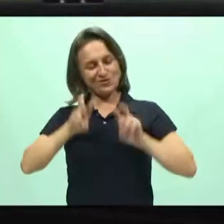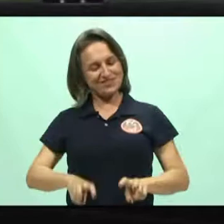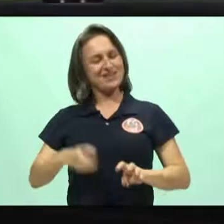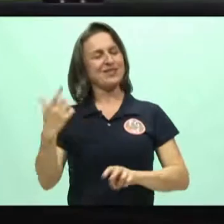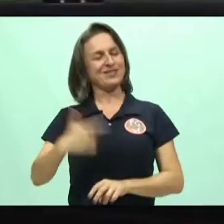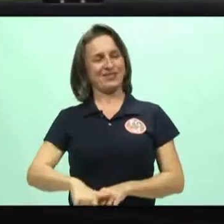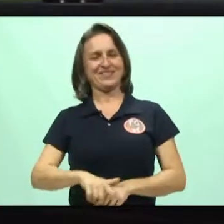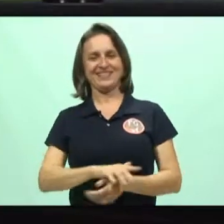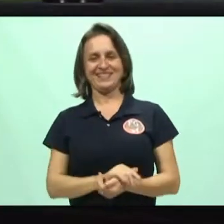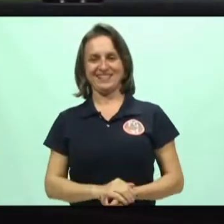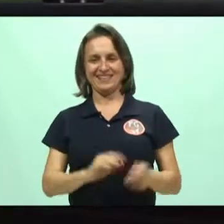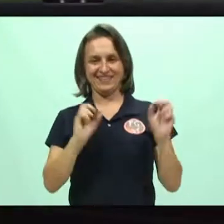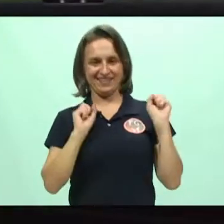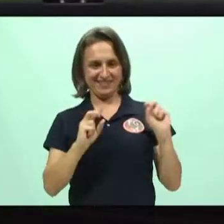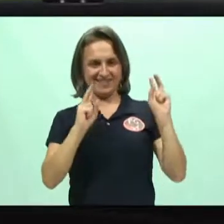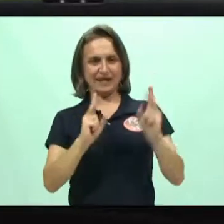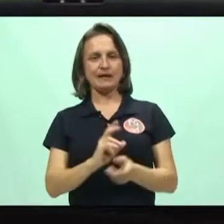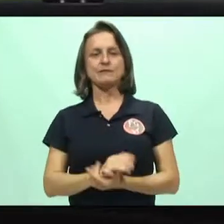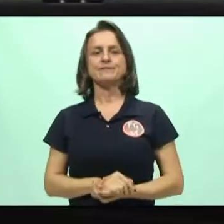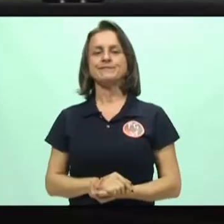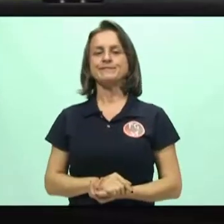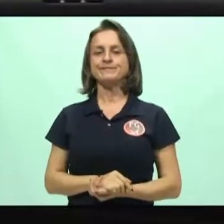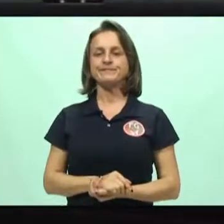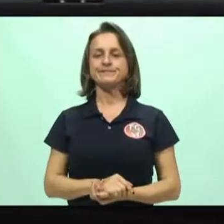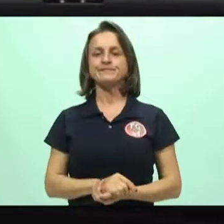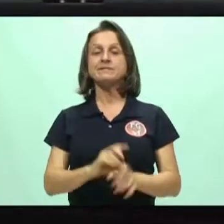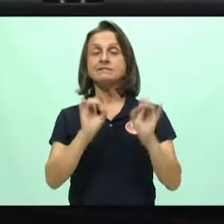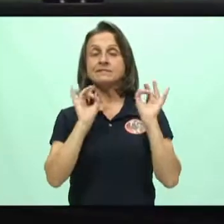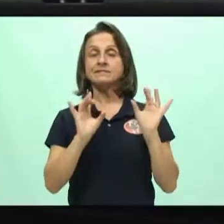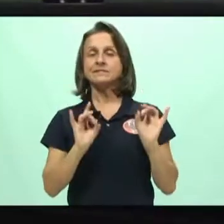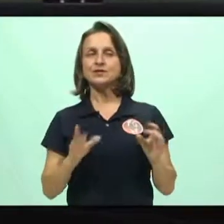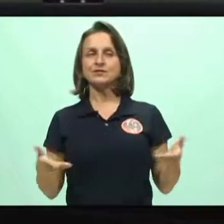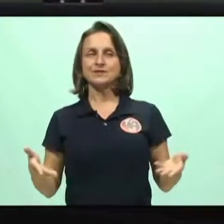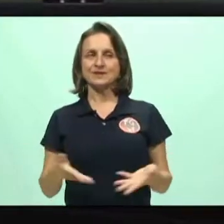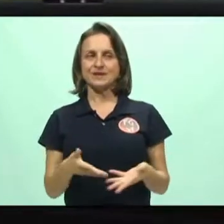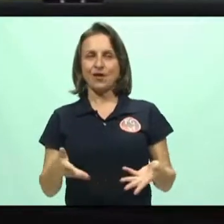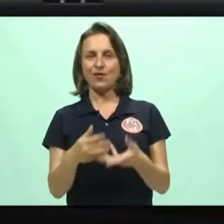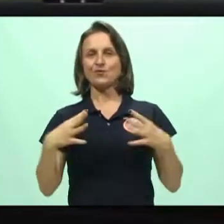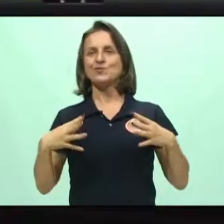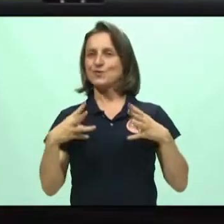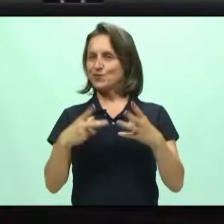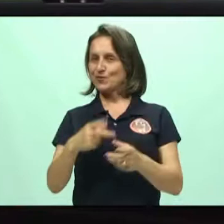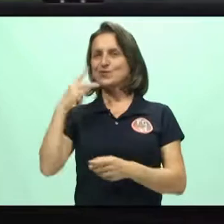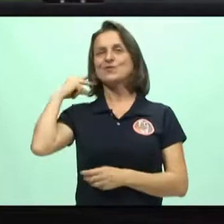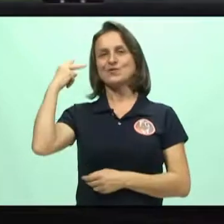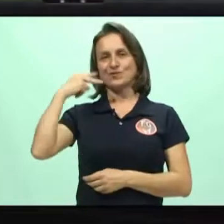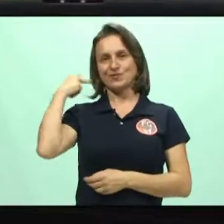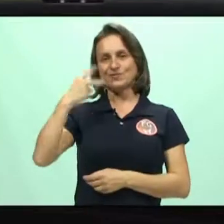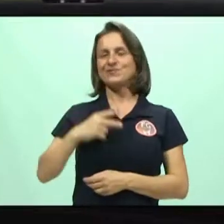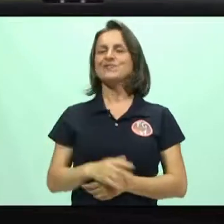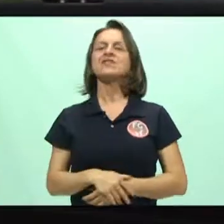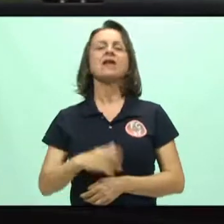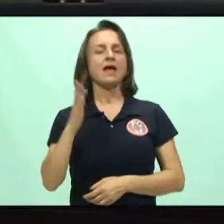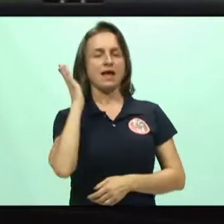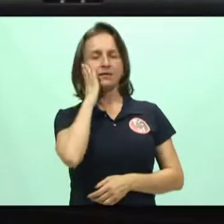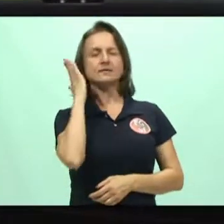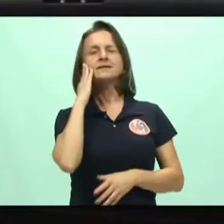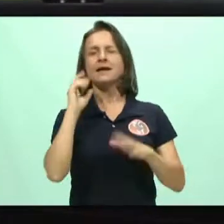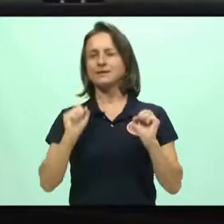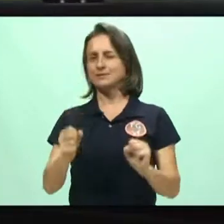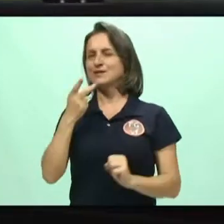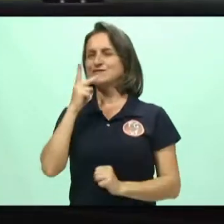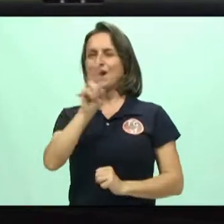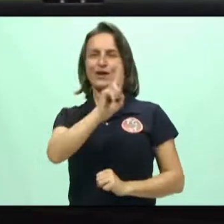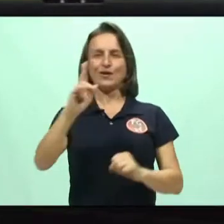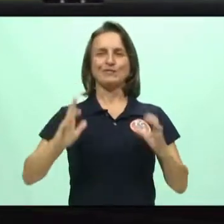nessa sua cadeira tá pode ter certeza em especial hoje para nós todos que somos vereadores tenho certeza que posso falar em nome de